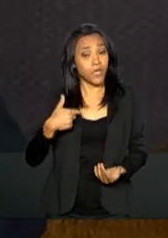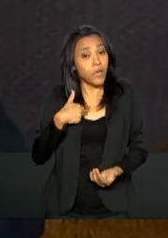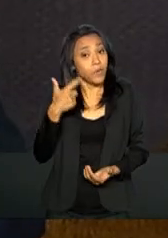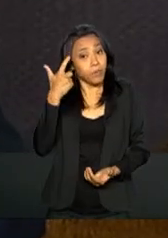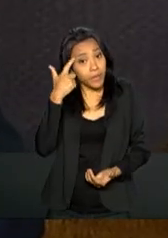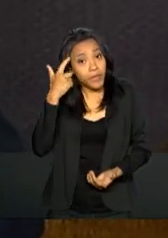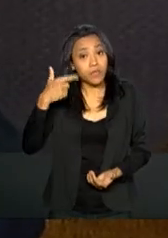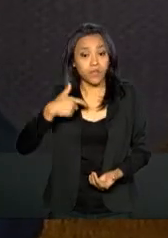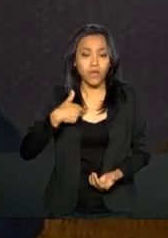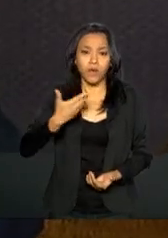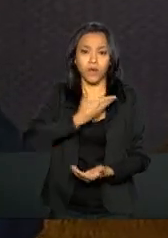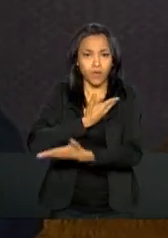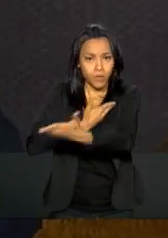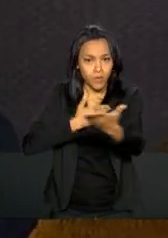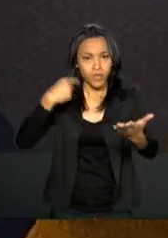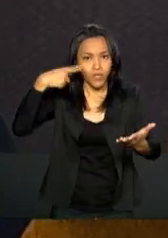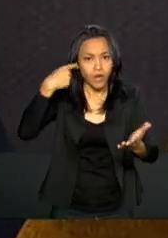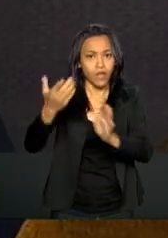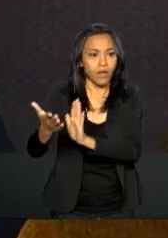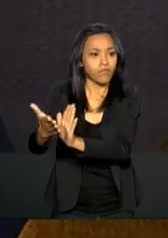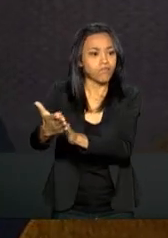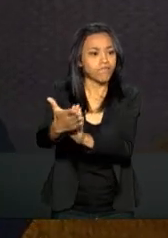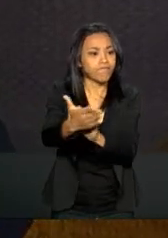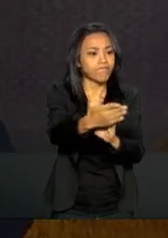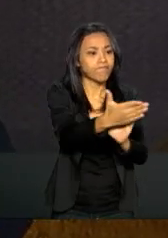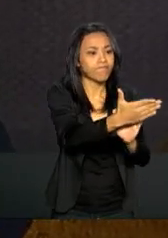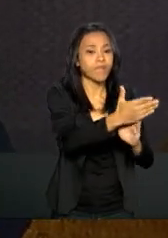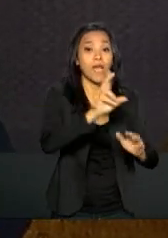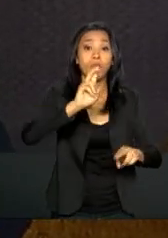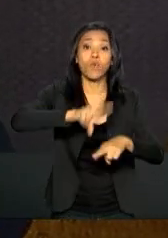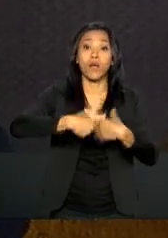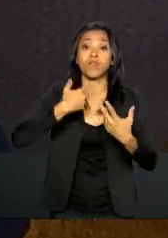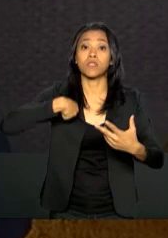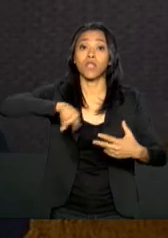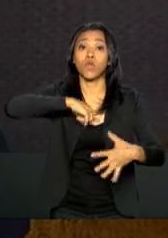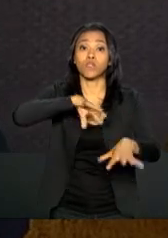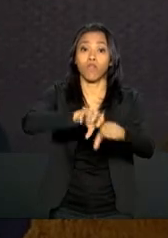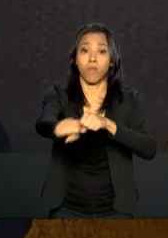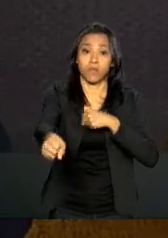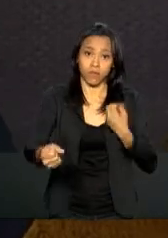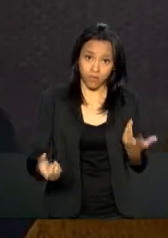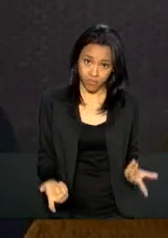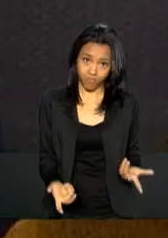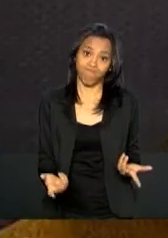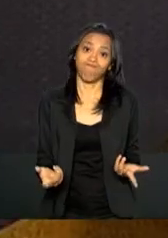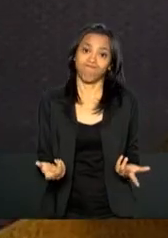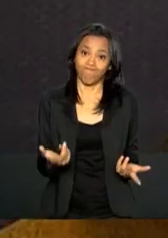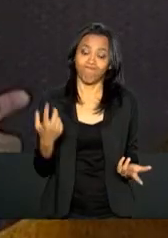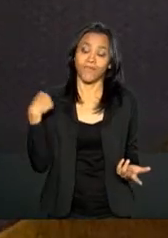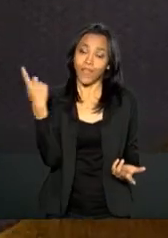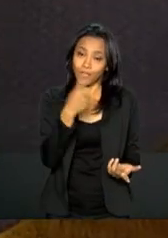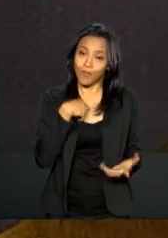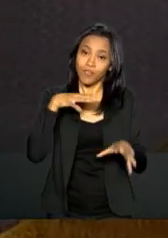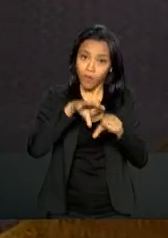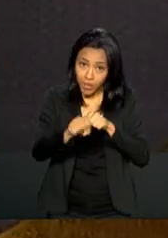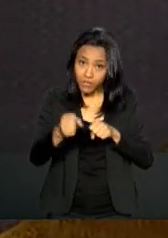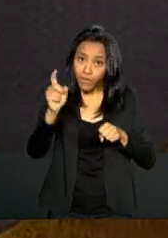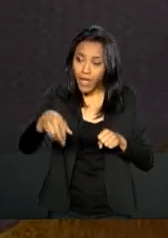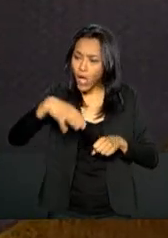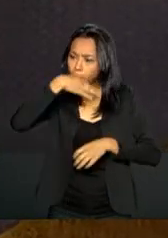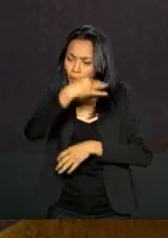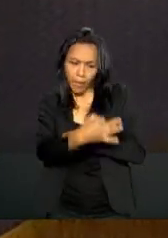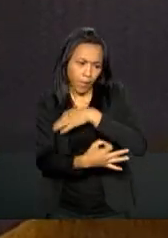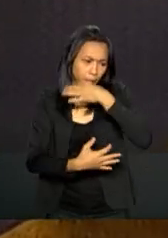peço aos colegas advogados isso é fruto da nossa formação a nossa formação nossa concepção é uma concepção participativa